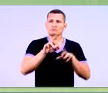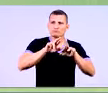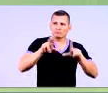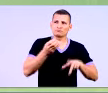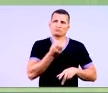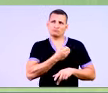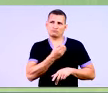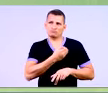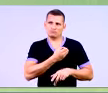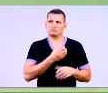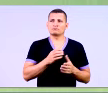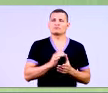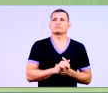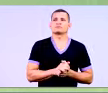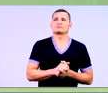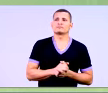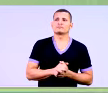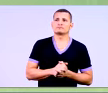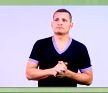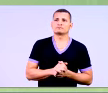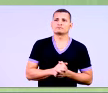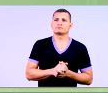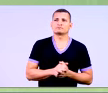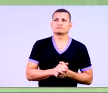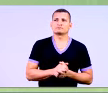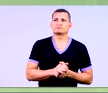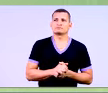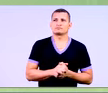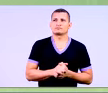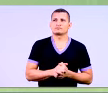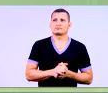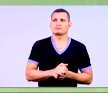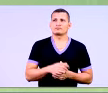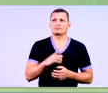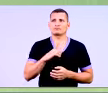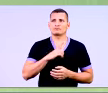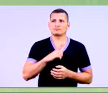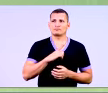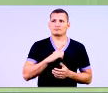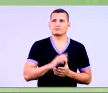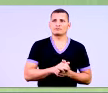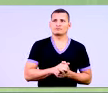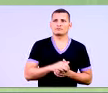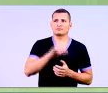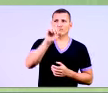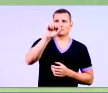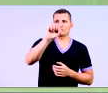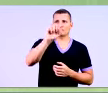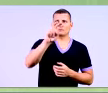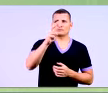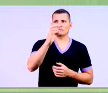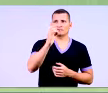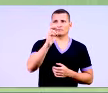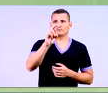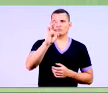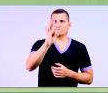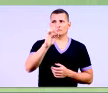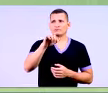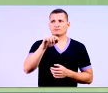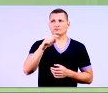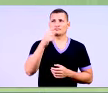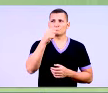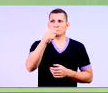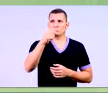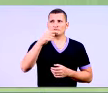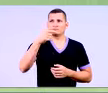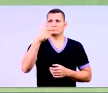7 que abate eu tenho um short que é pra menos 2 elevado a 15